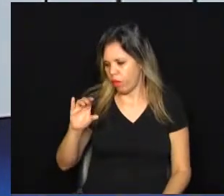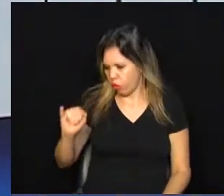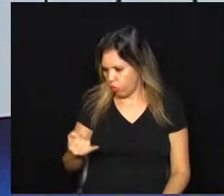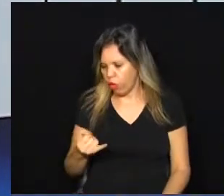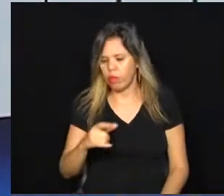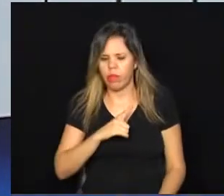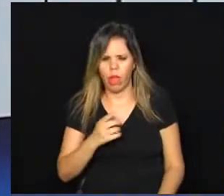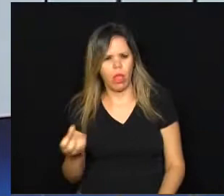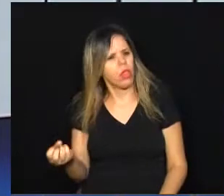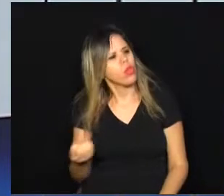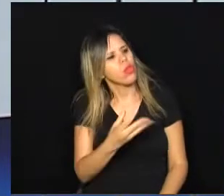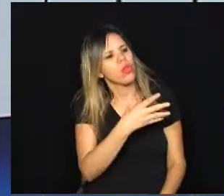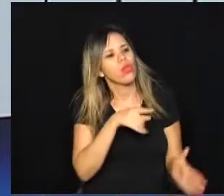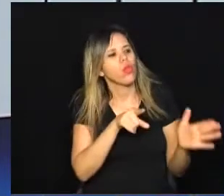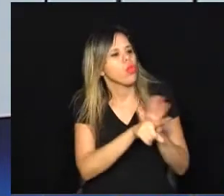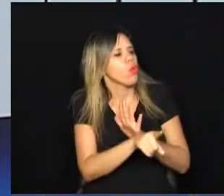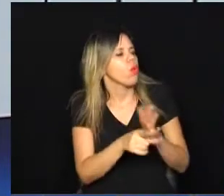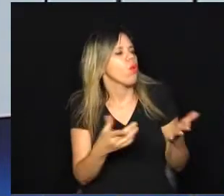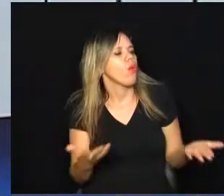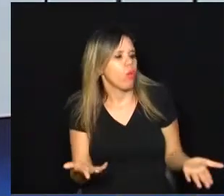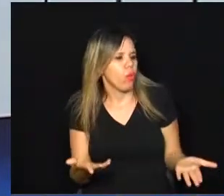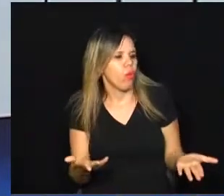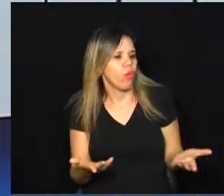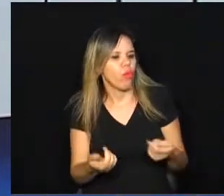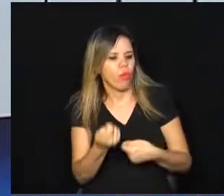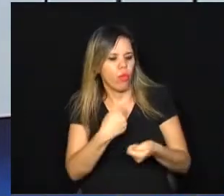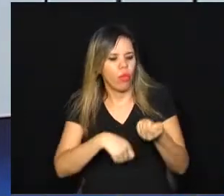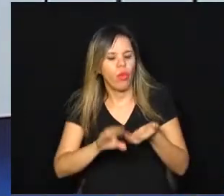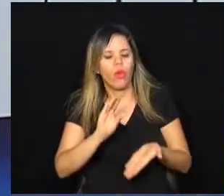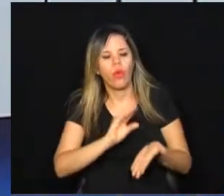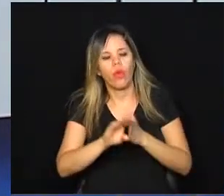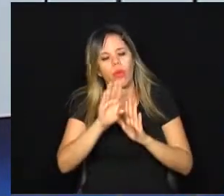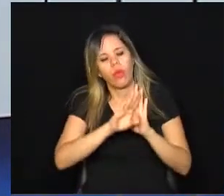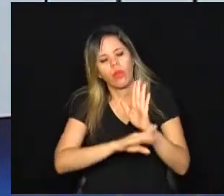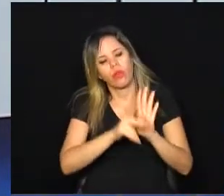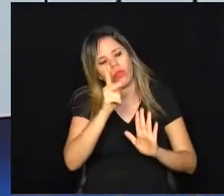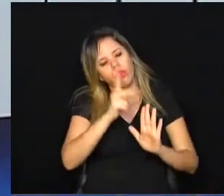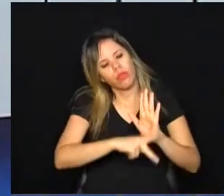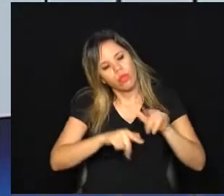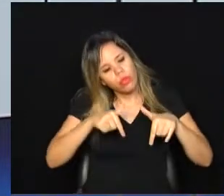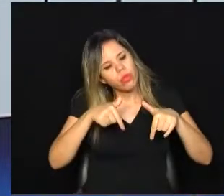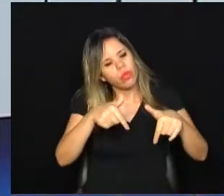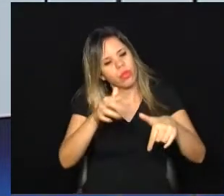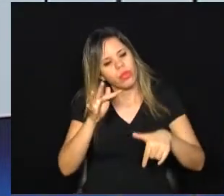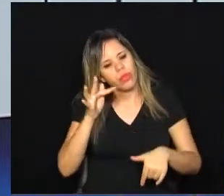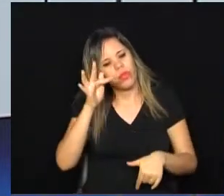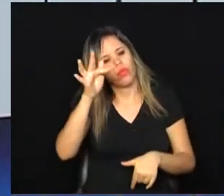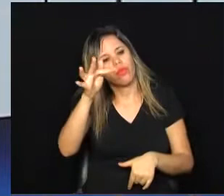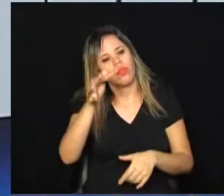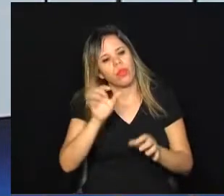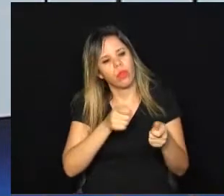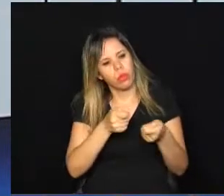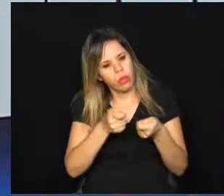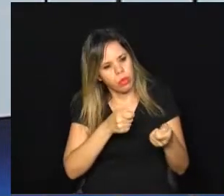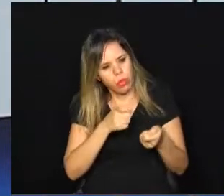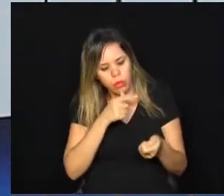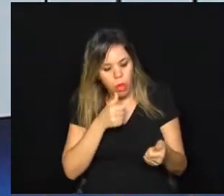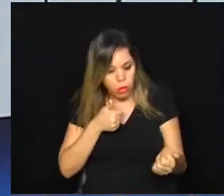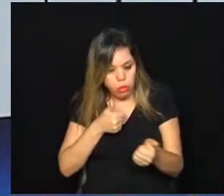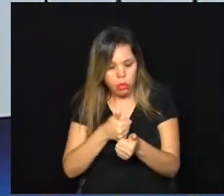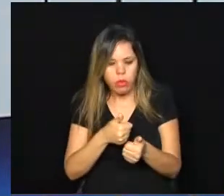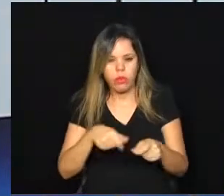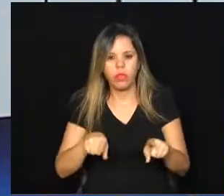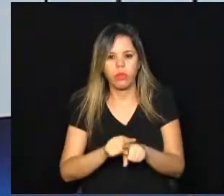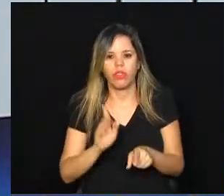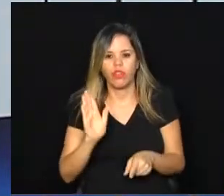de Recursos Hídricos com programas e projetos de ações para o futuro que se aproxima e que